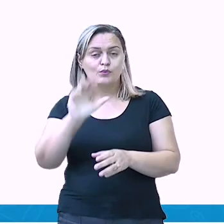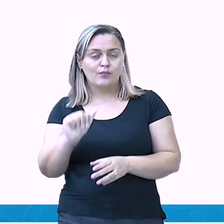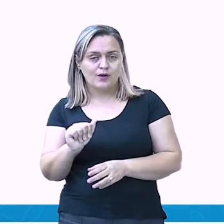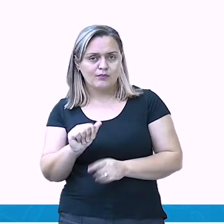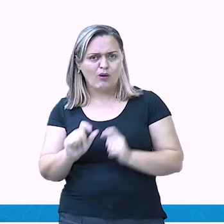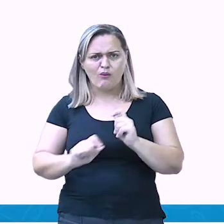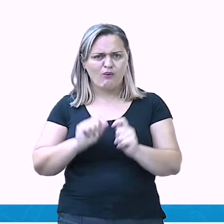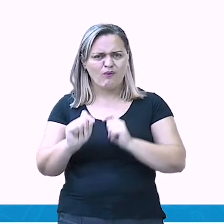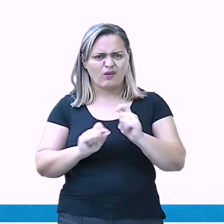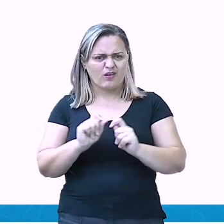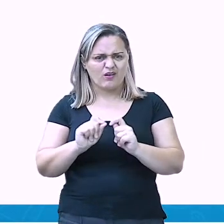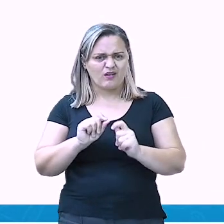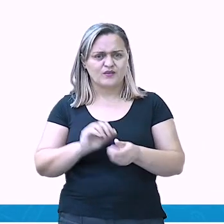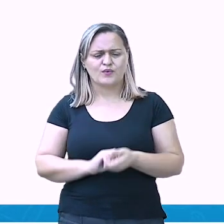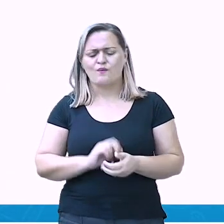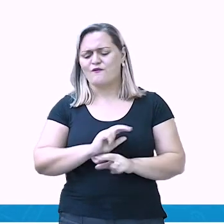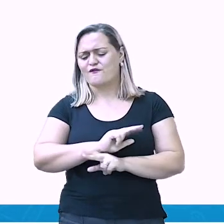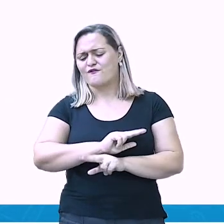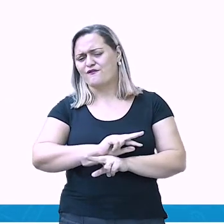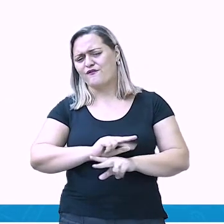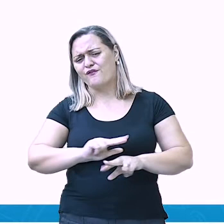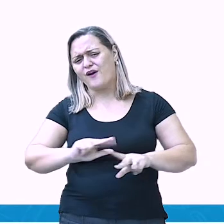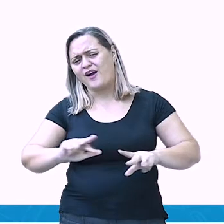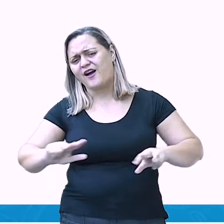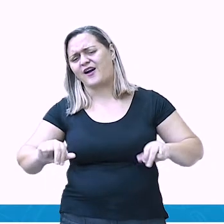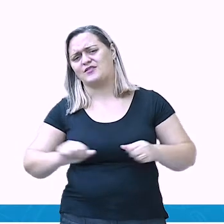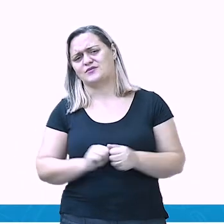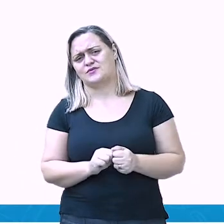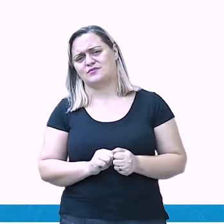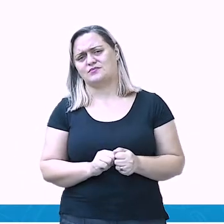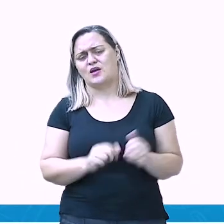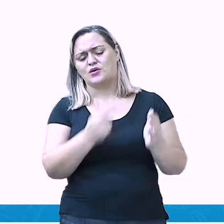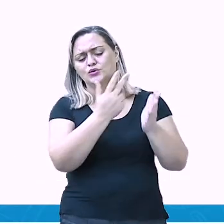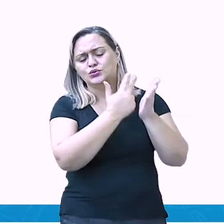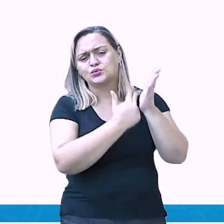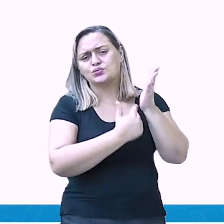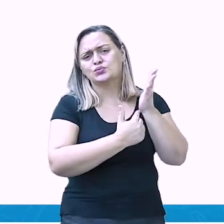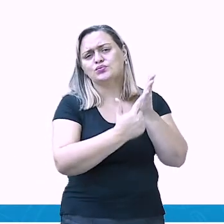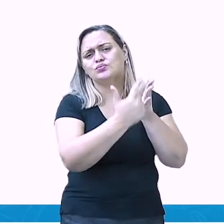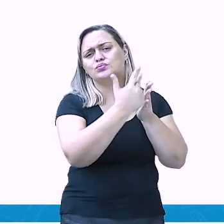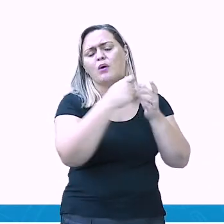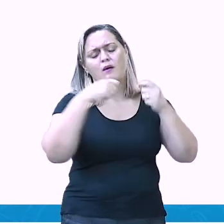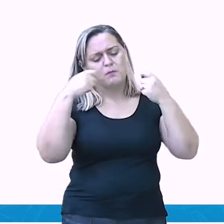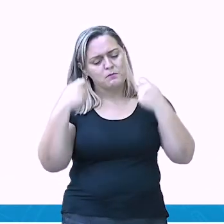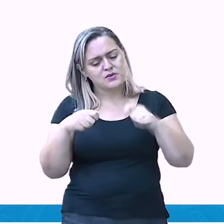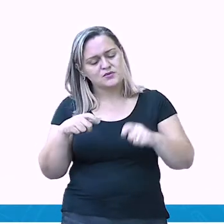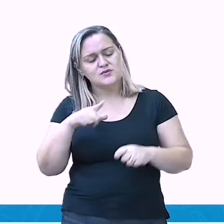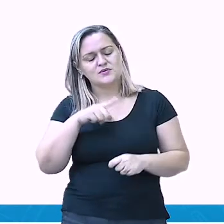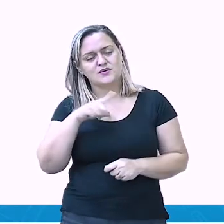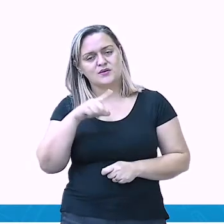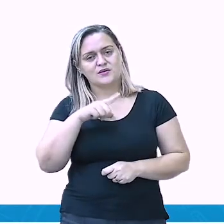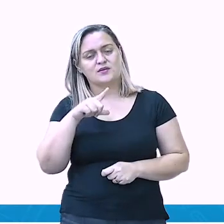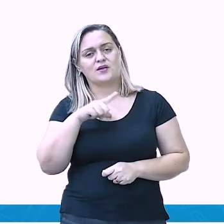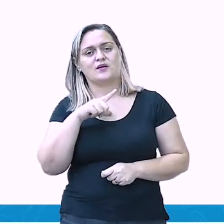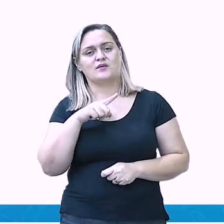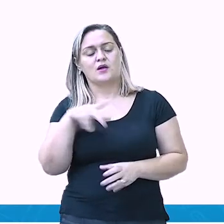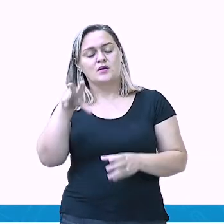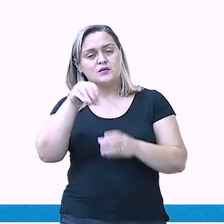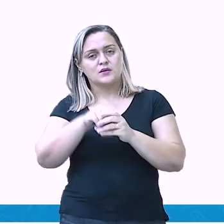de um mapa, isto é, aqueles itens e símbolos necessários para que uma mera figura possa